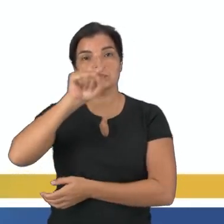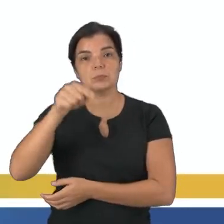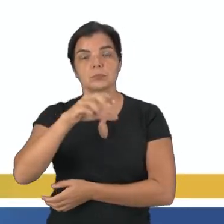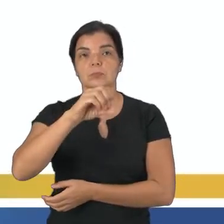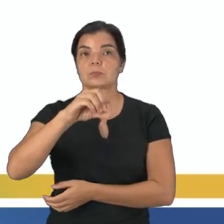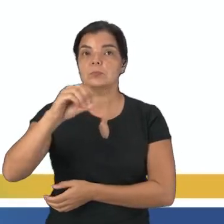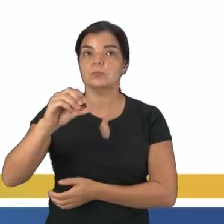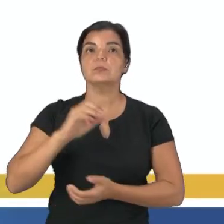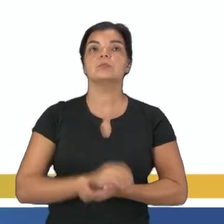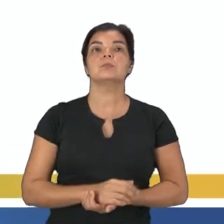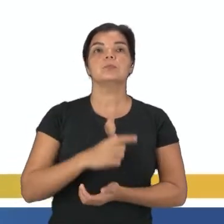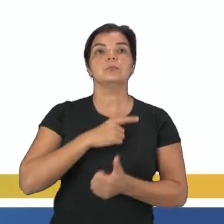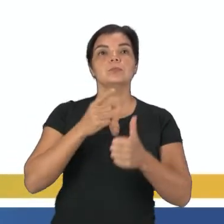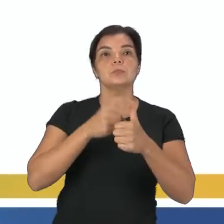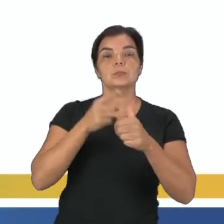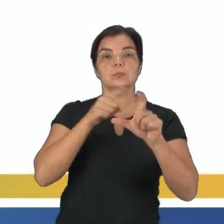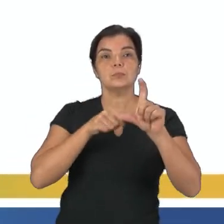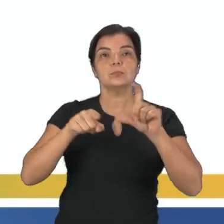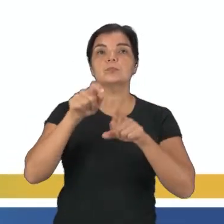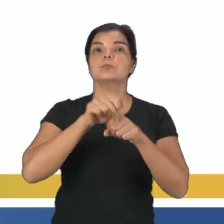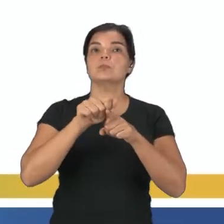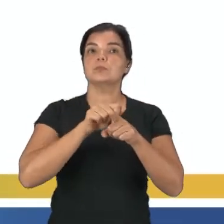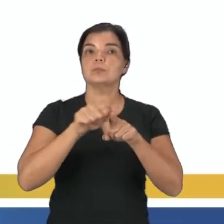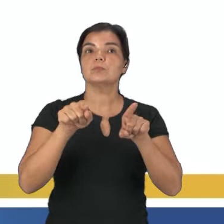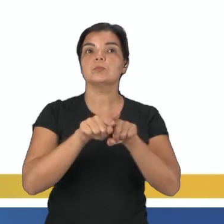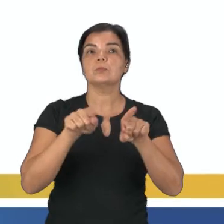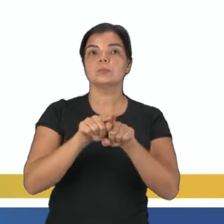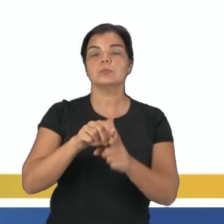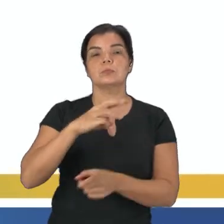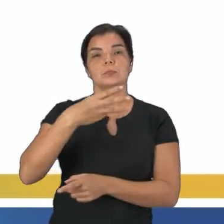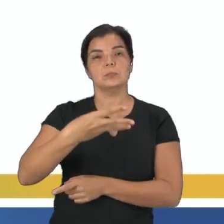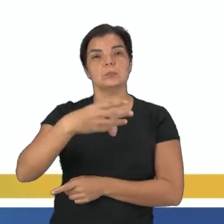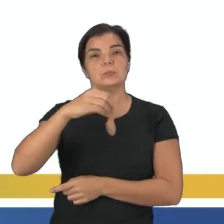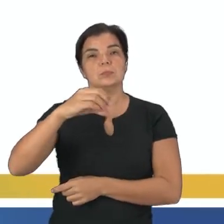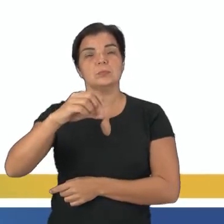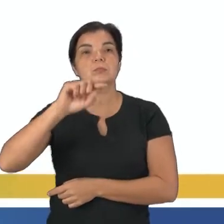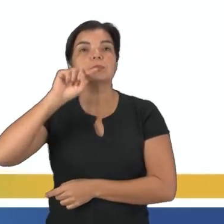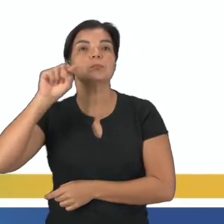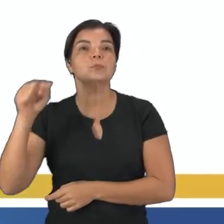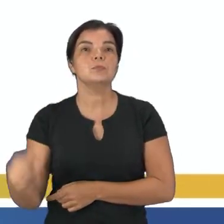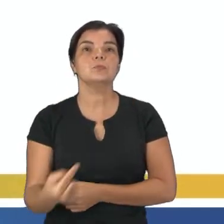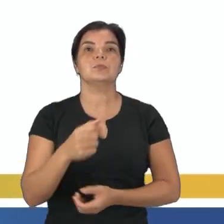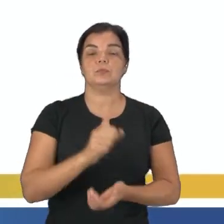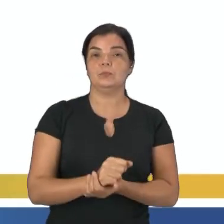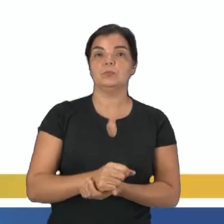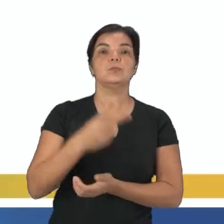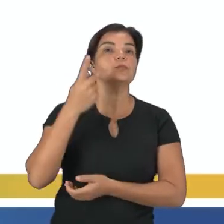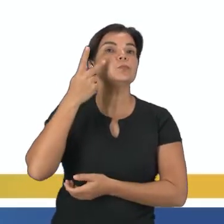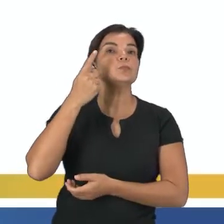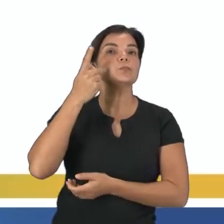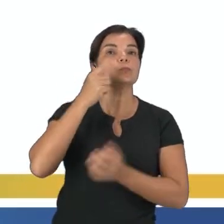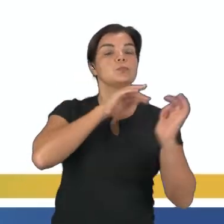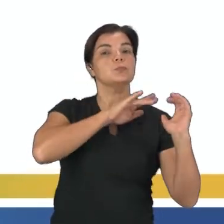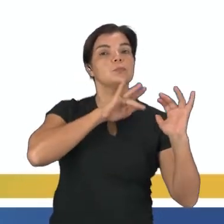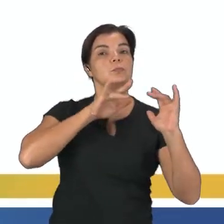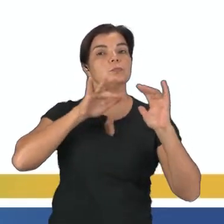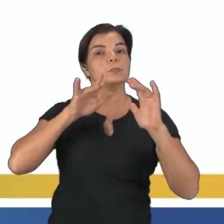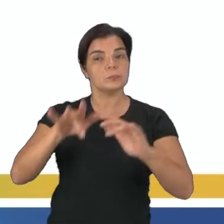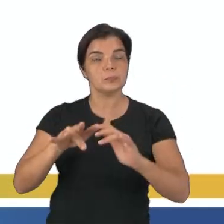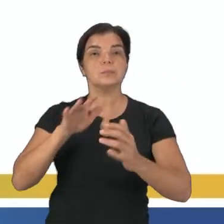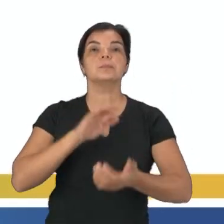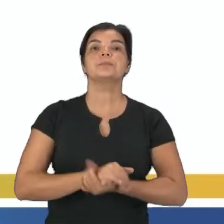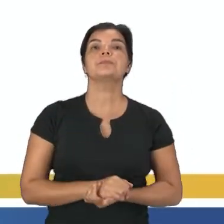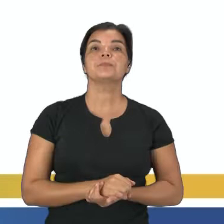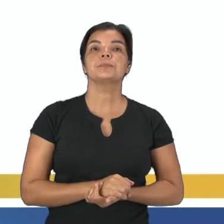a 1900, a gente tem o primeiro ciclo da borracha, que estima-se que 300.000 nordestinos migraram para essa